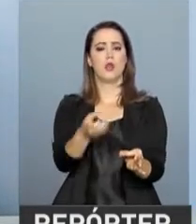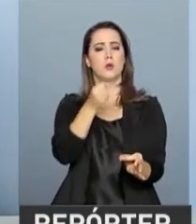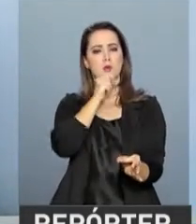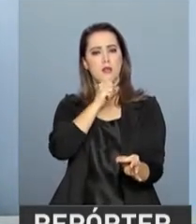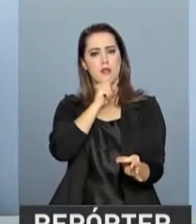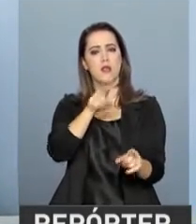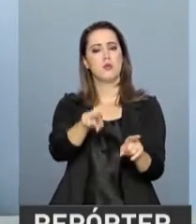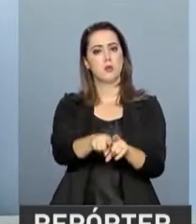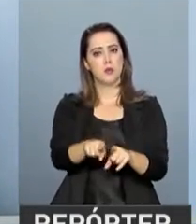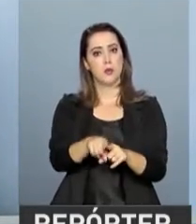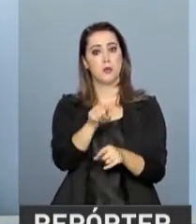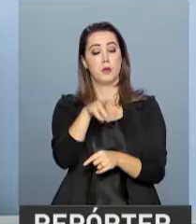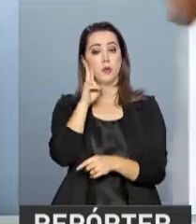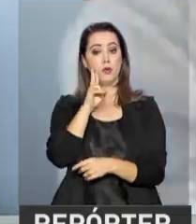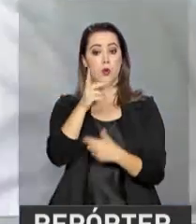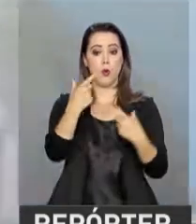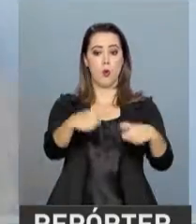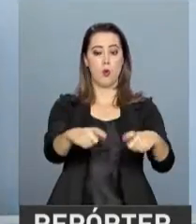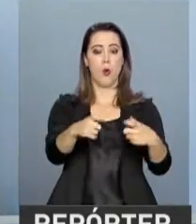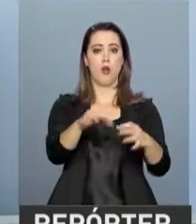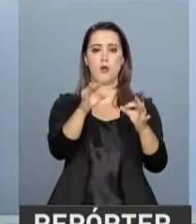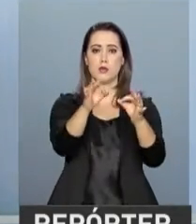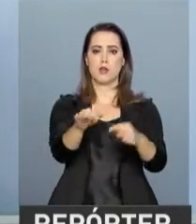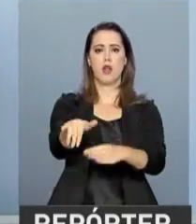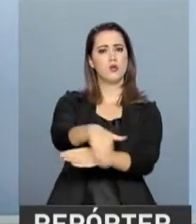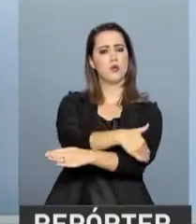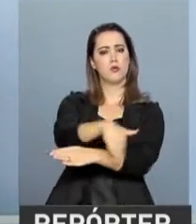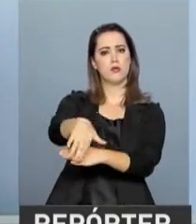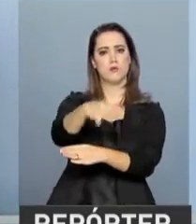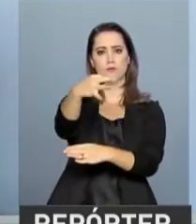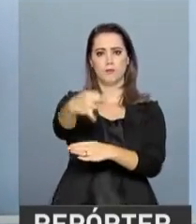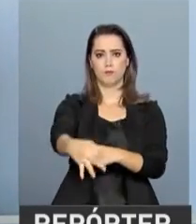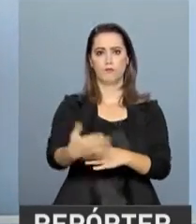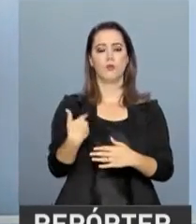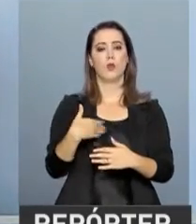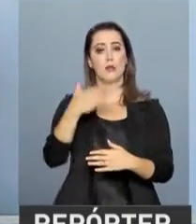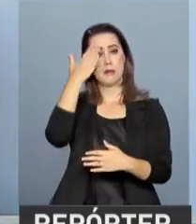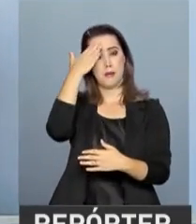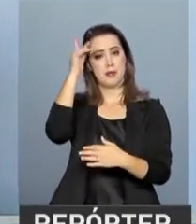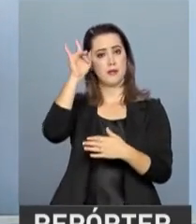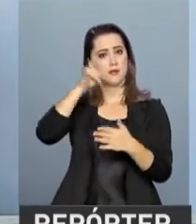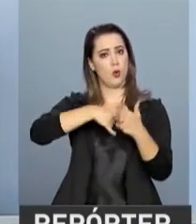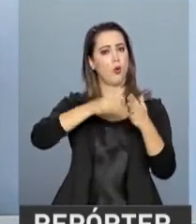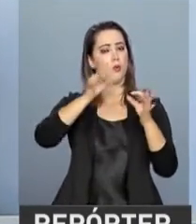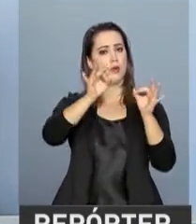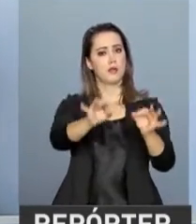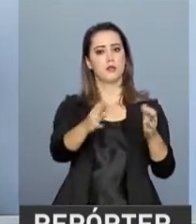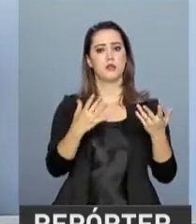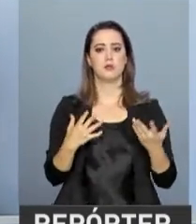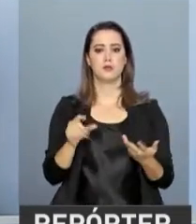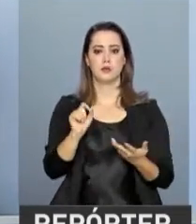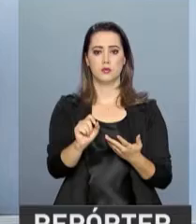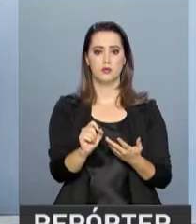referência física com endereço com identidade com